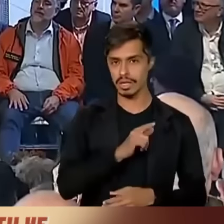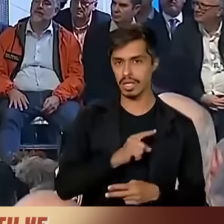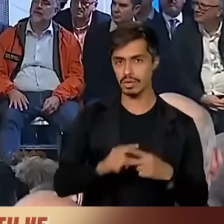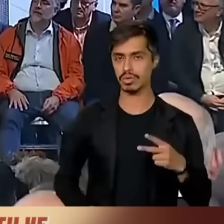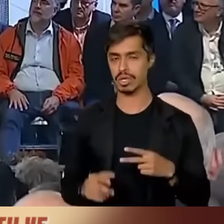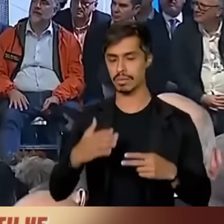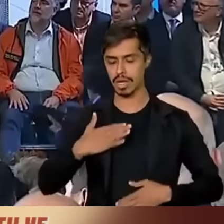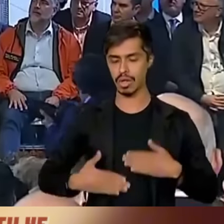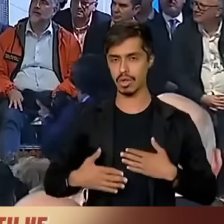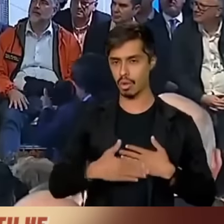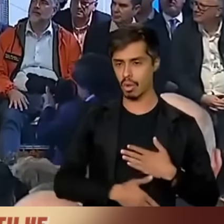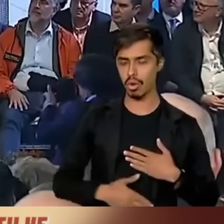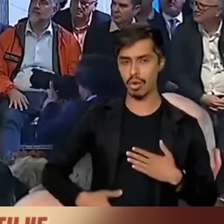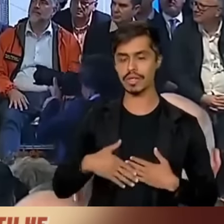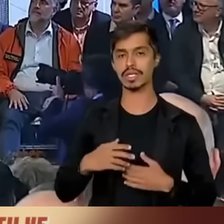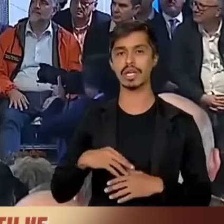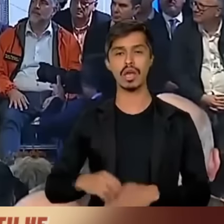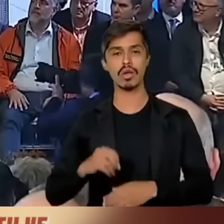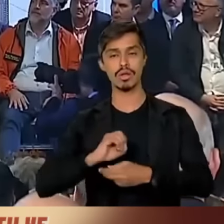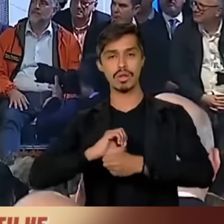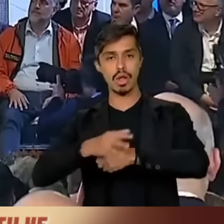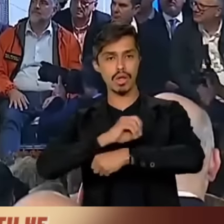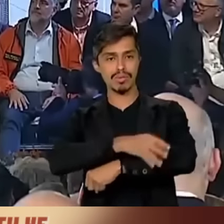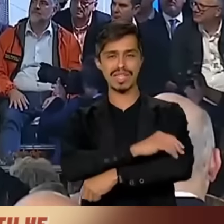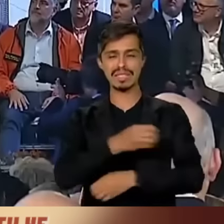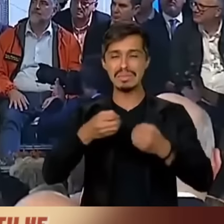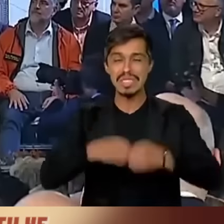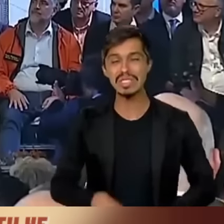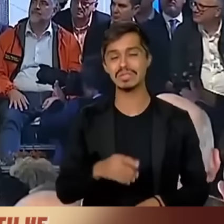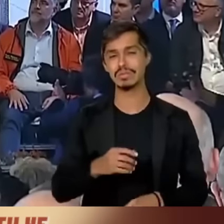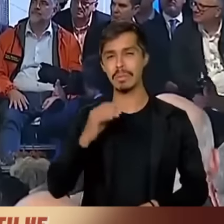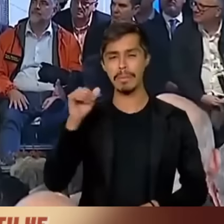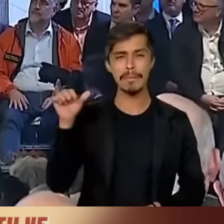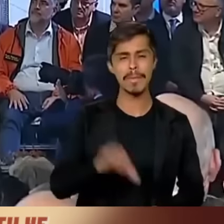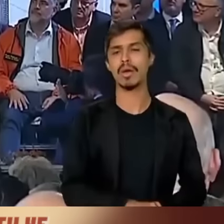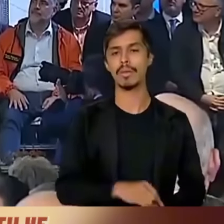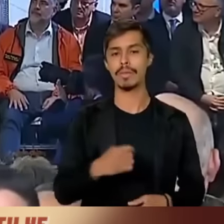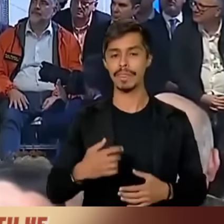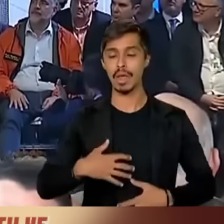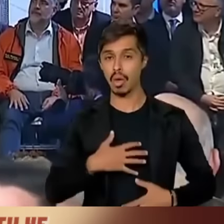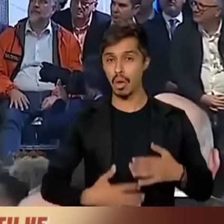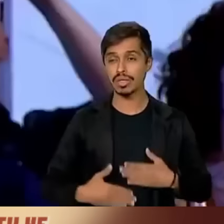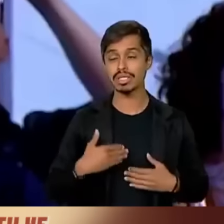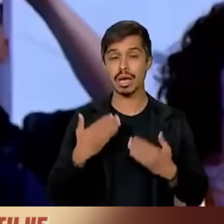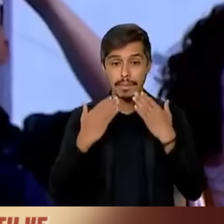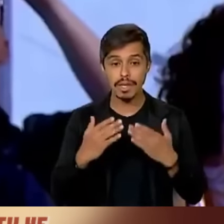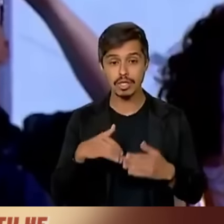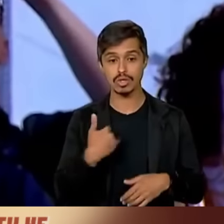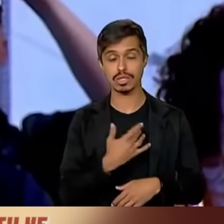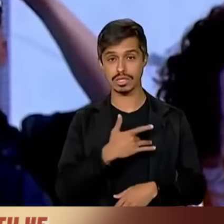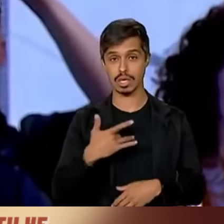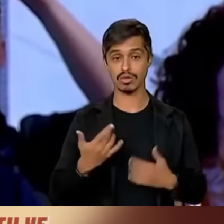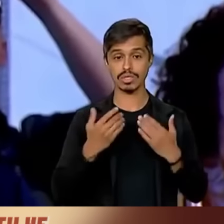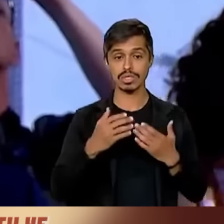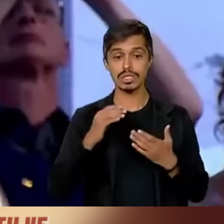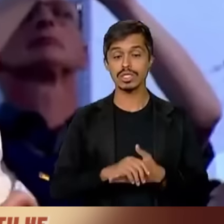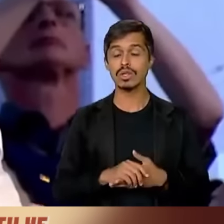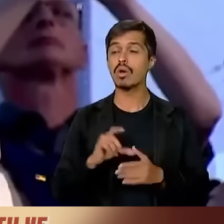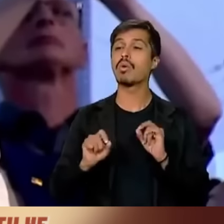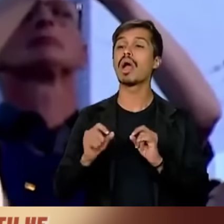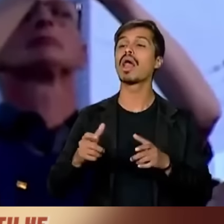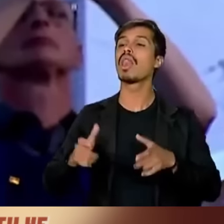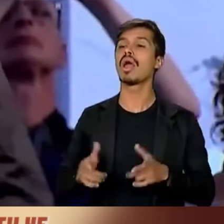no corpo em que a radioterapia mais afeta a pessoa. Porque são partes que se manifestam sem a gente perceber quando a gente está com saúde. E eu falei, quais